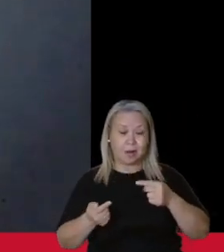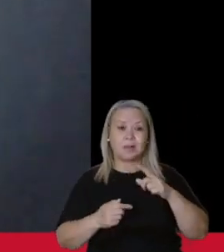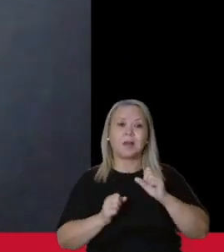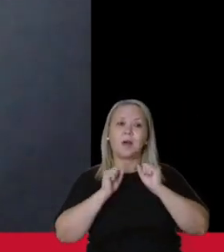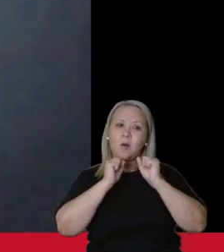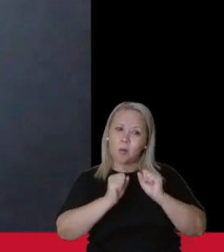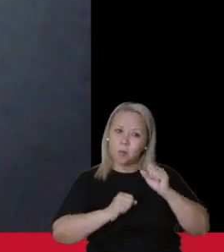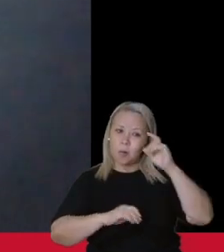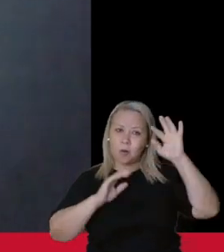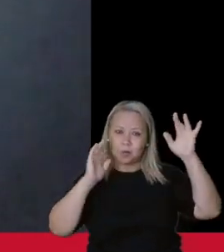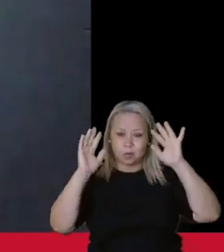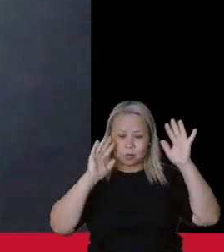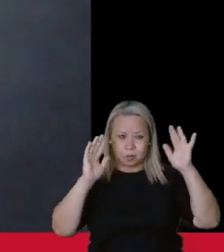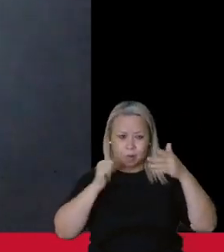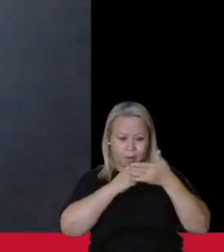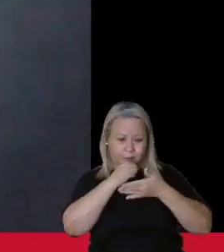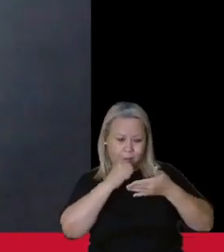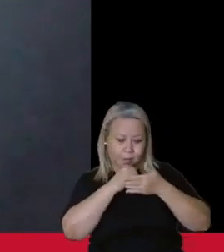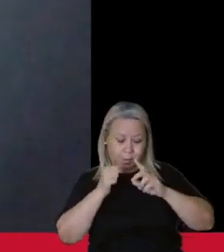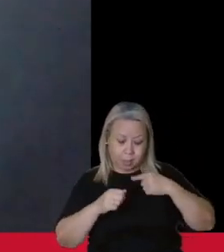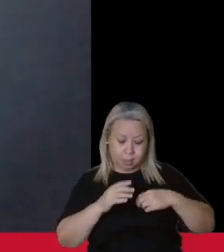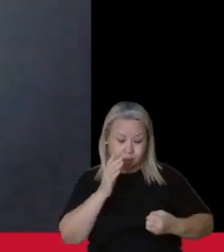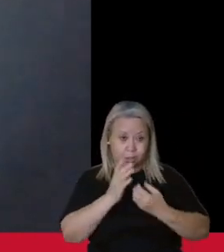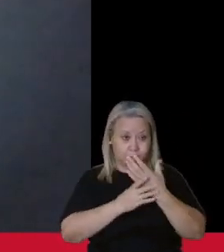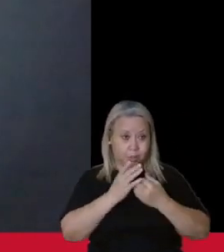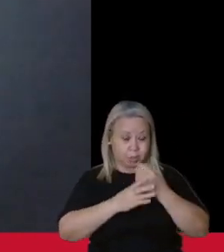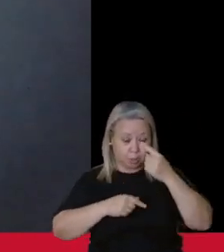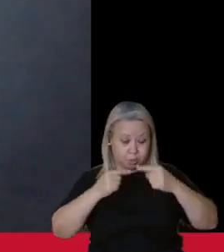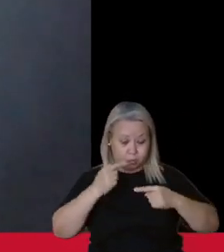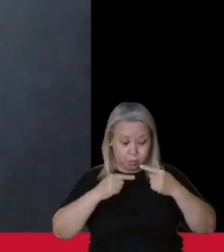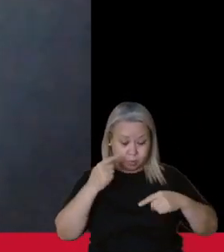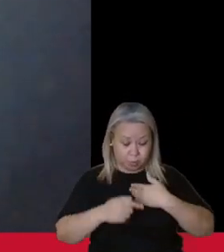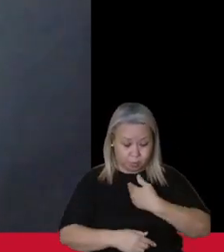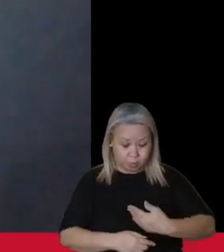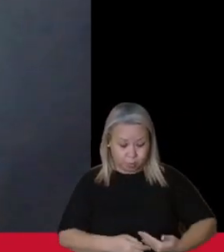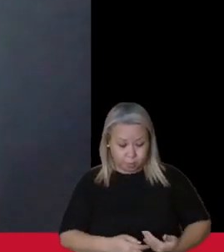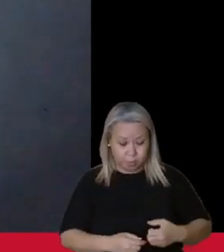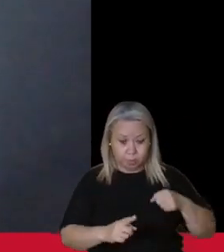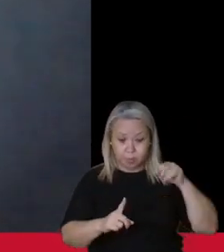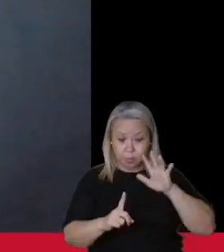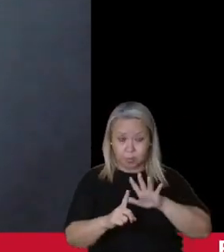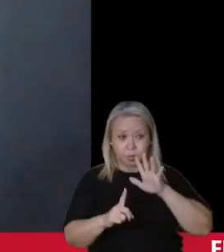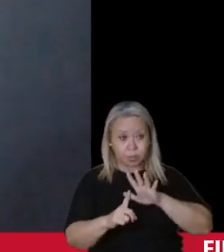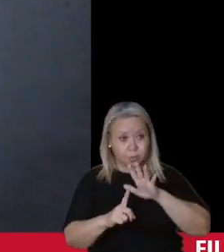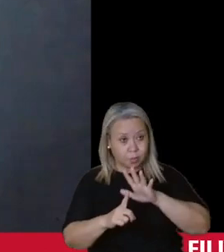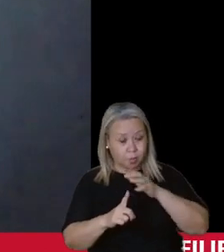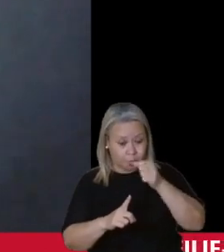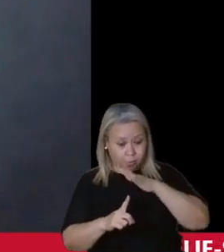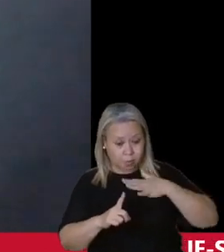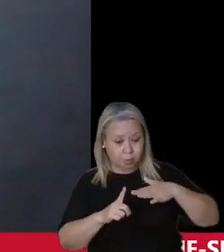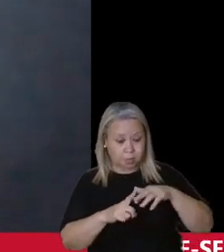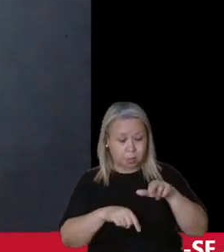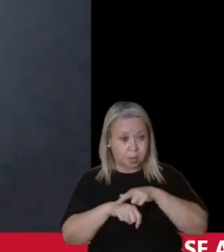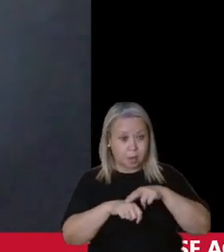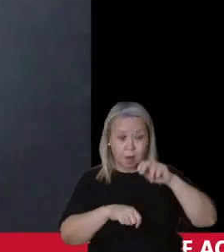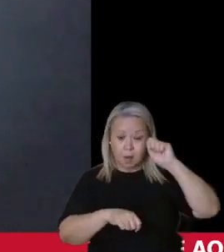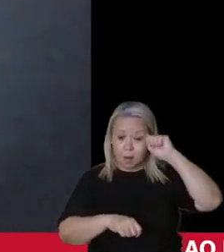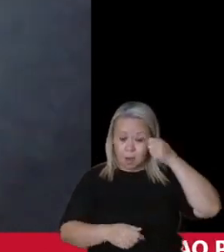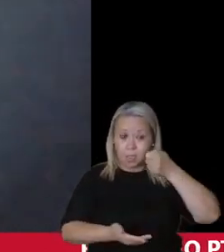Então, é fundamental que a gente crie políticas públicas de combate à desigualdade social, de combate ao racismo, de combate ao